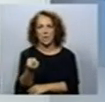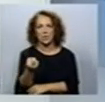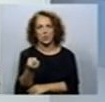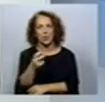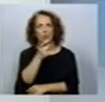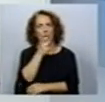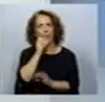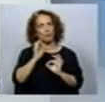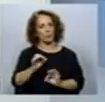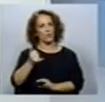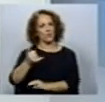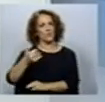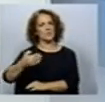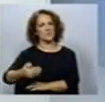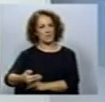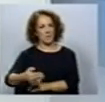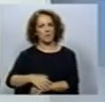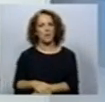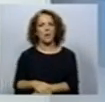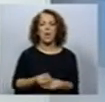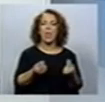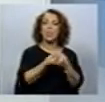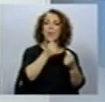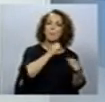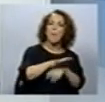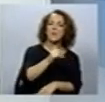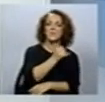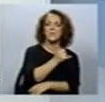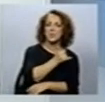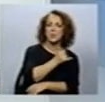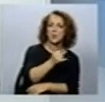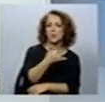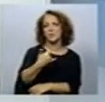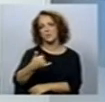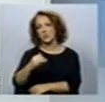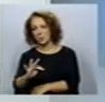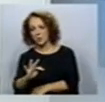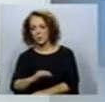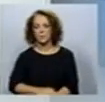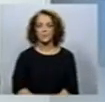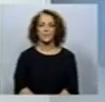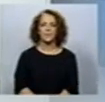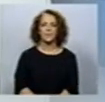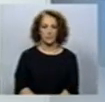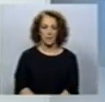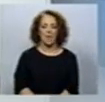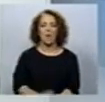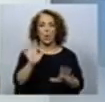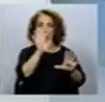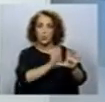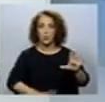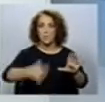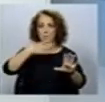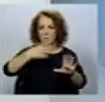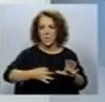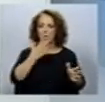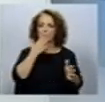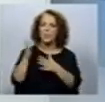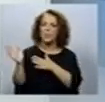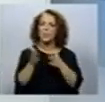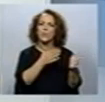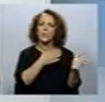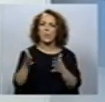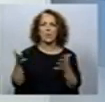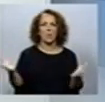27 graus em Faro e no litoral a variar entre os 22 e os 24 graus. Em todo o território, o vento sopra fraco